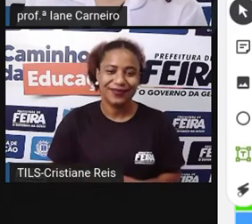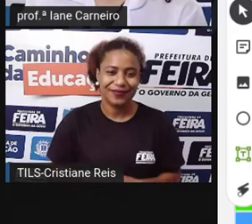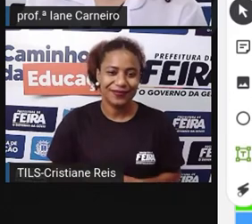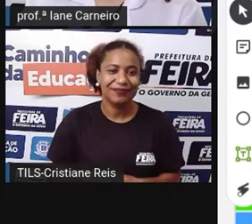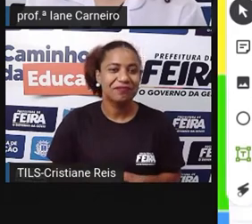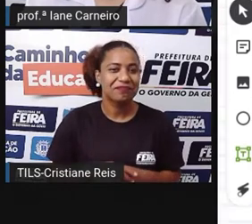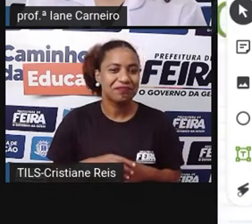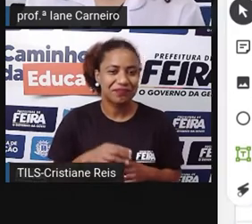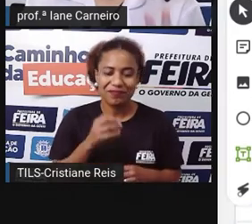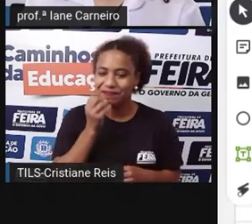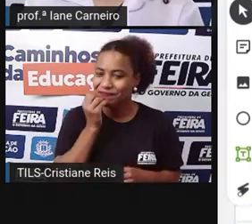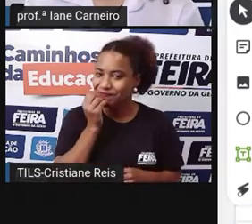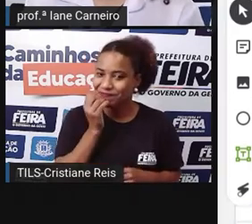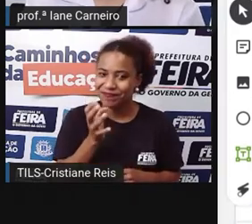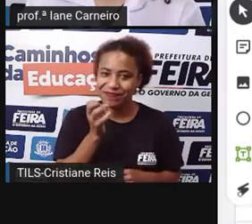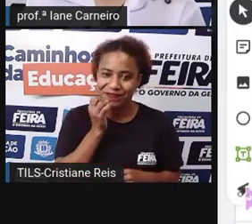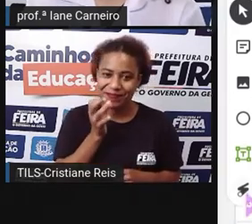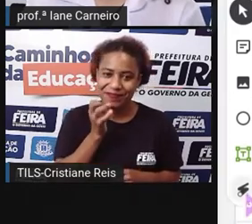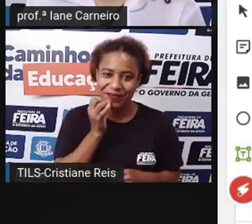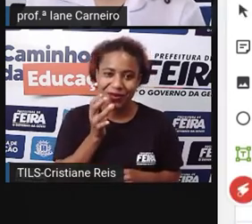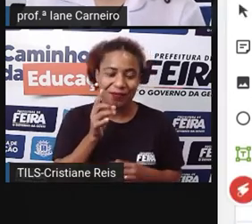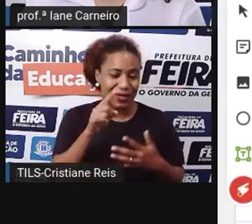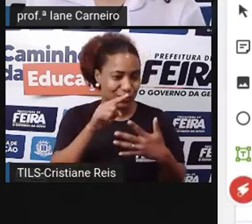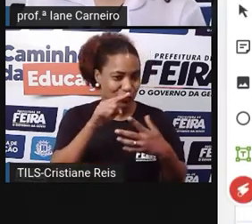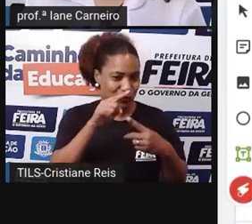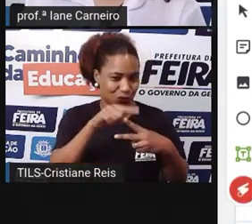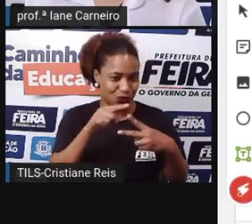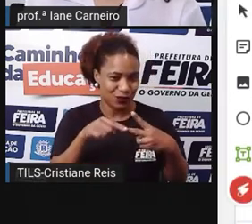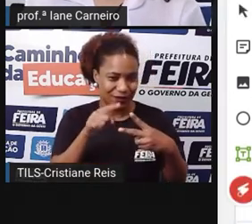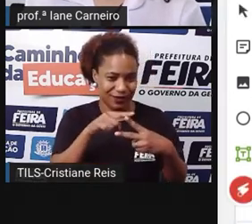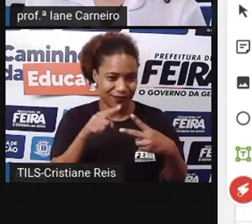Show! Vamos terminar só com mais duas cores, ó.